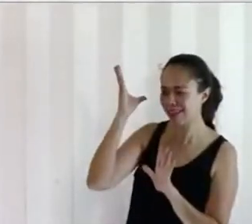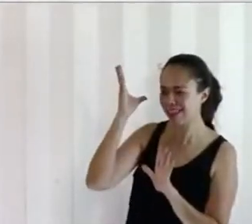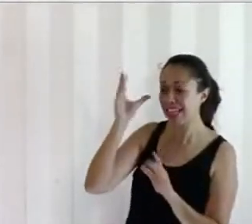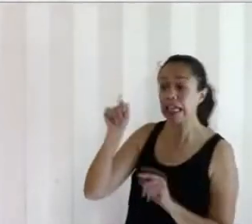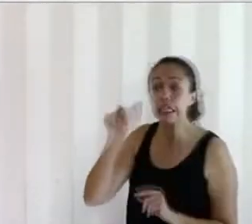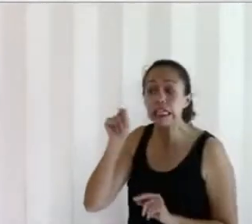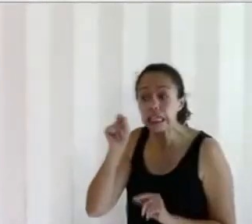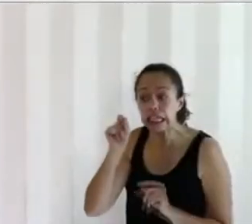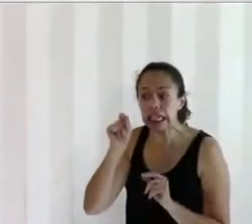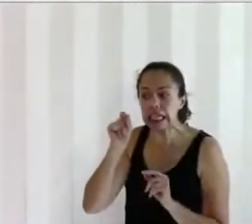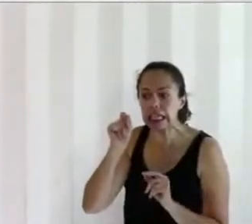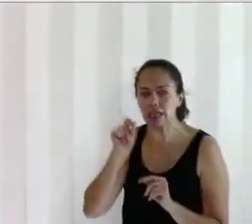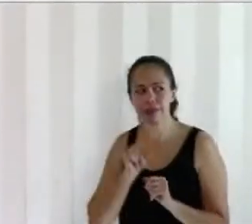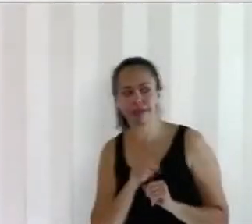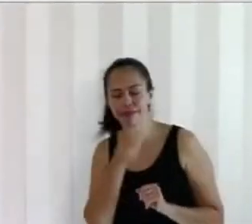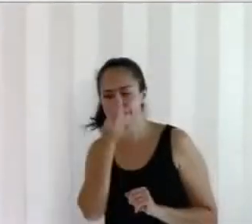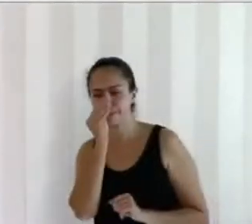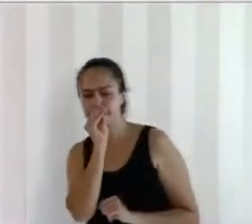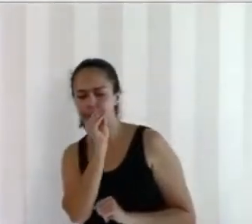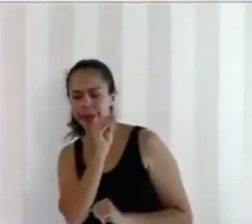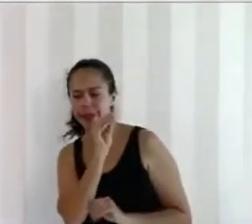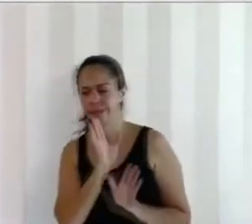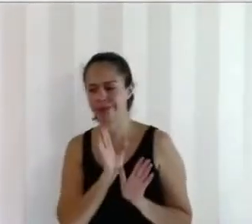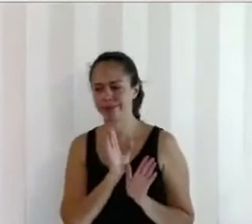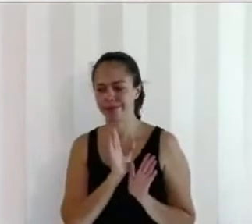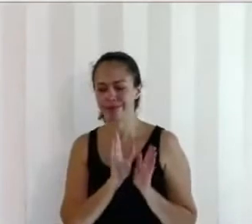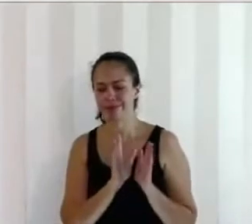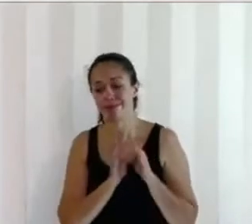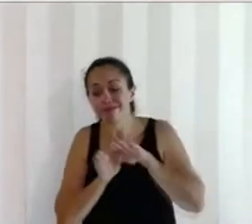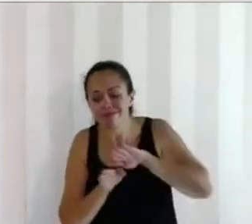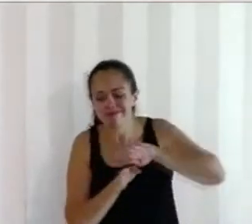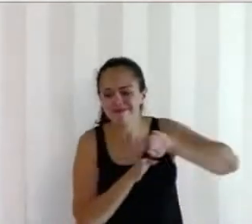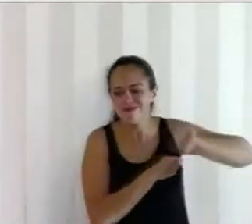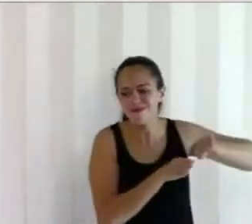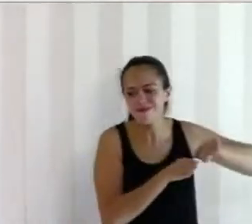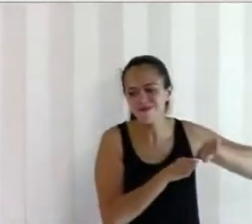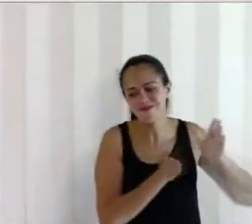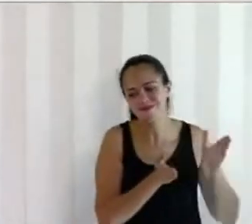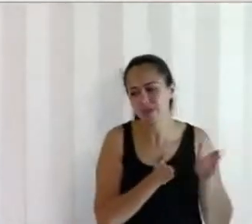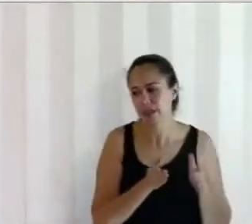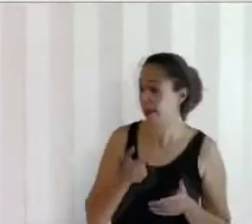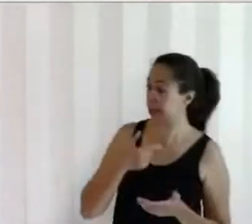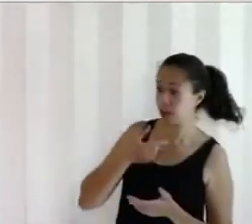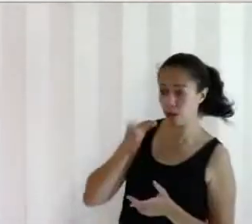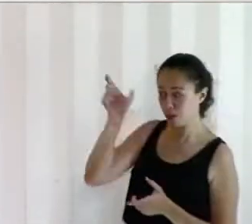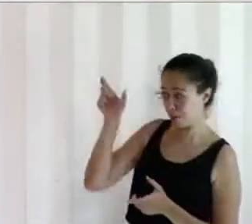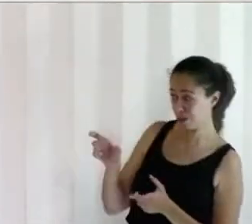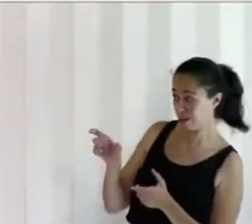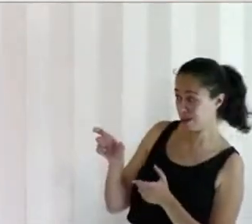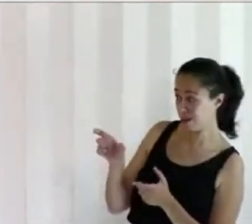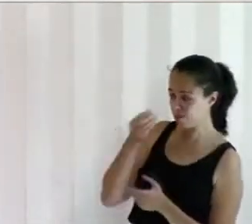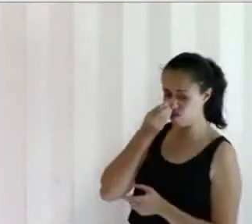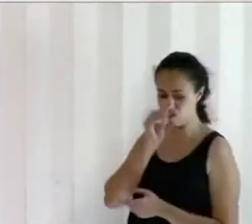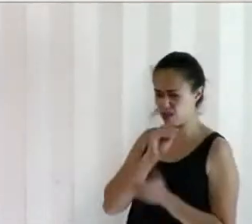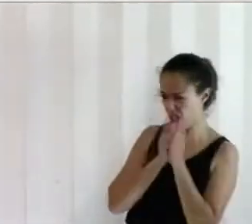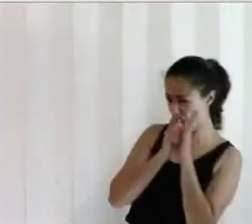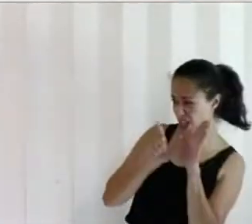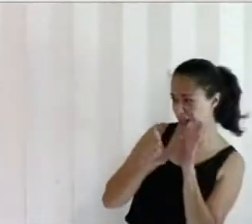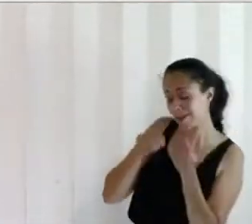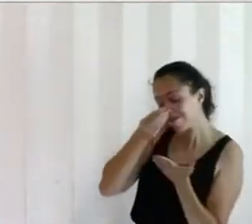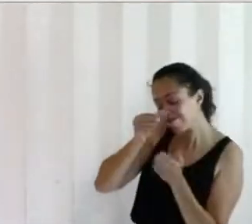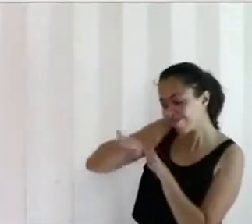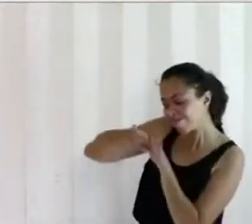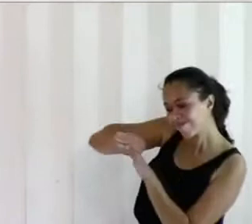Então, e quem observa e ensina, opa, desse eu gosto, ele está fazendo o que é certo. Então o Senhor Jesus está ensinando a gente a